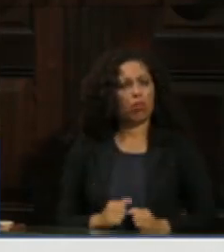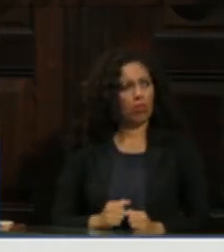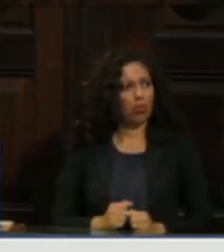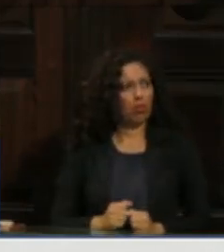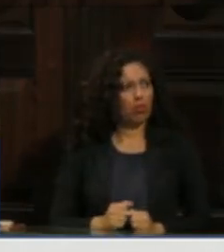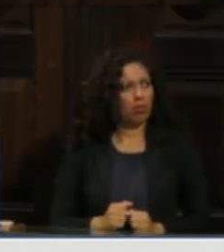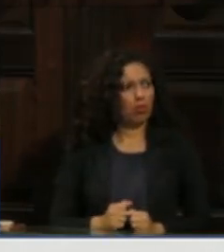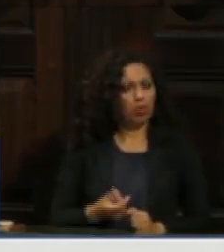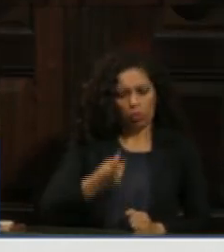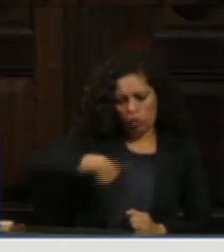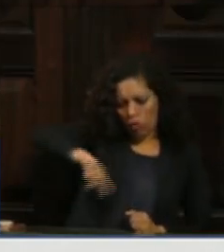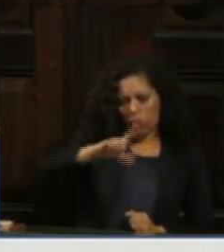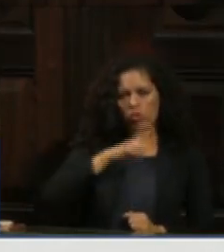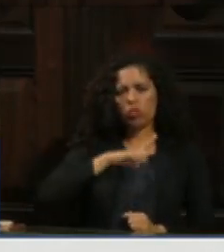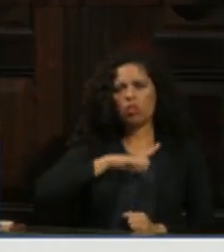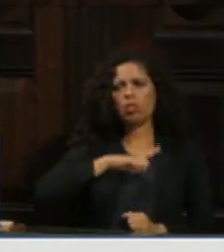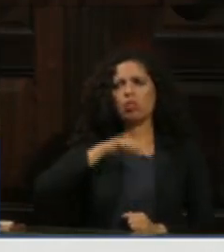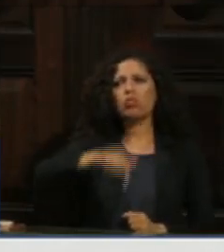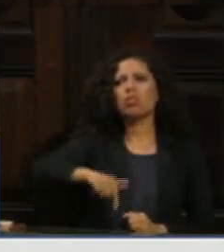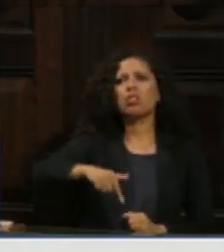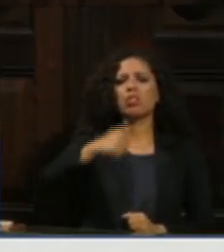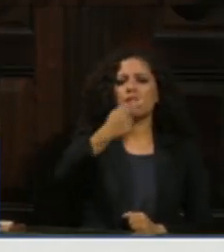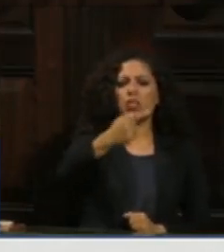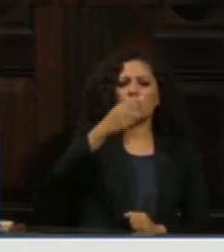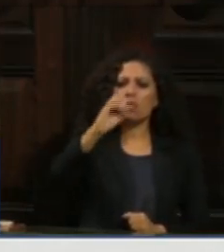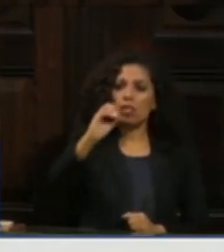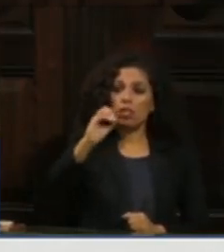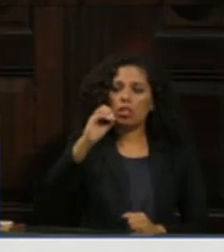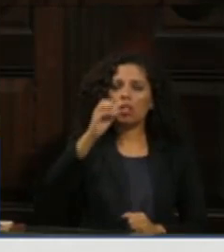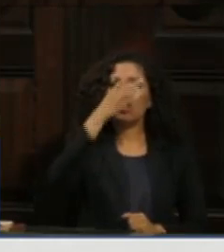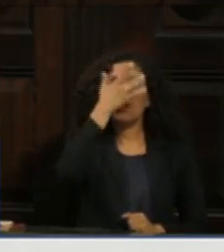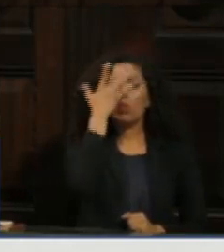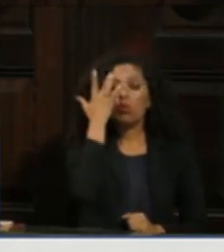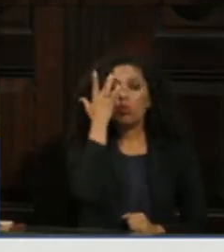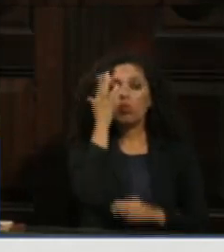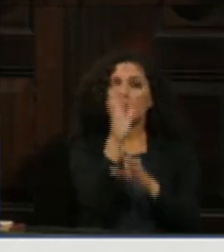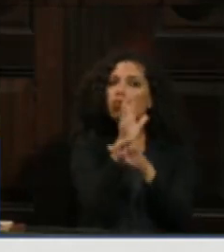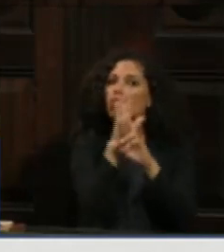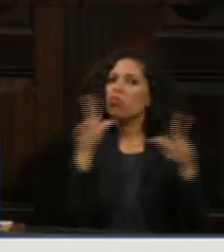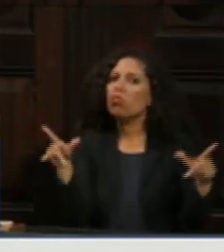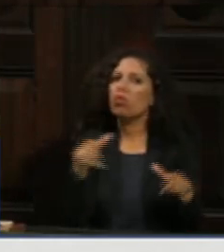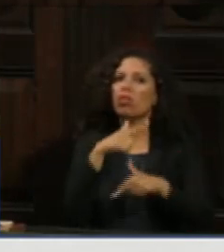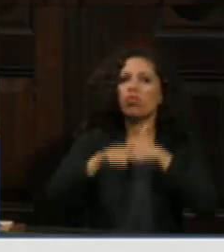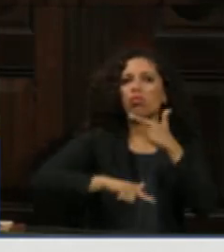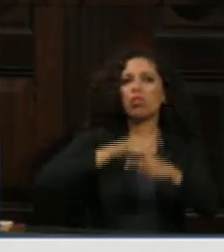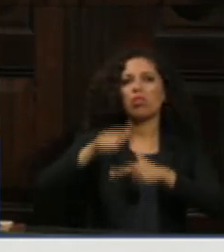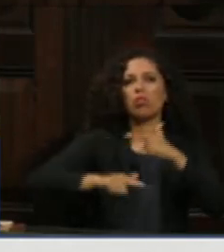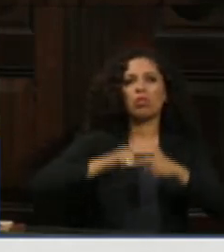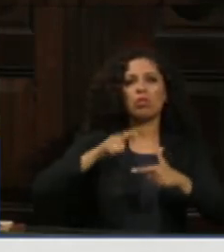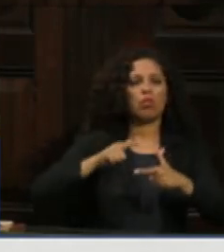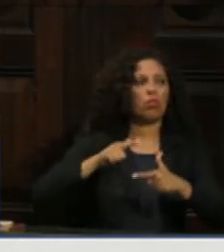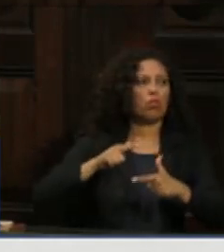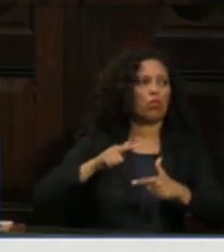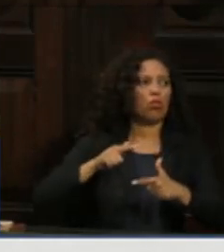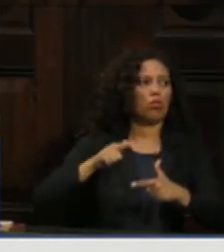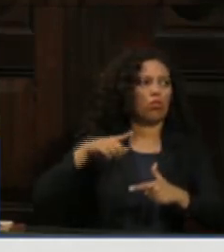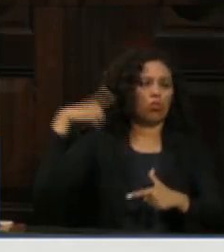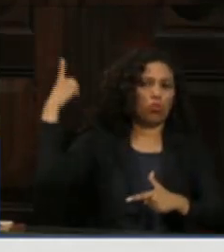receber as devidas punições em função de desvios de conduta na nossa vida pública e também